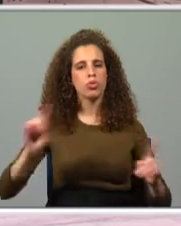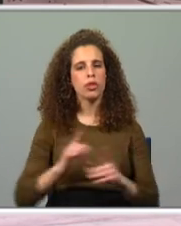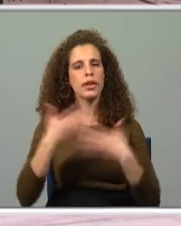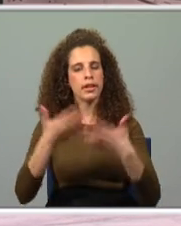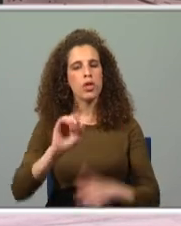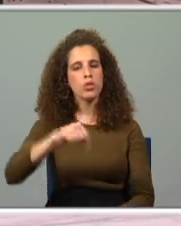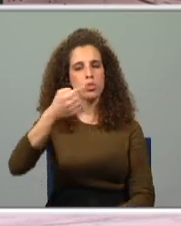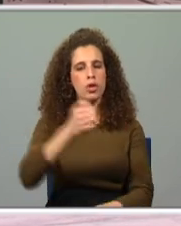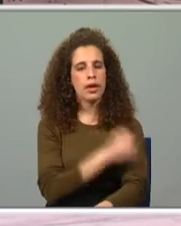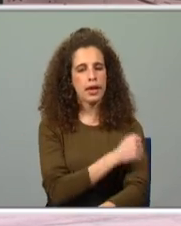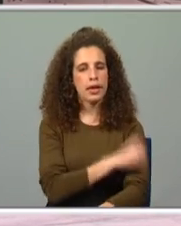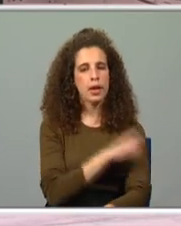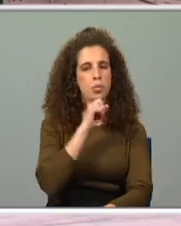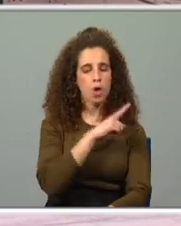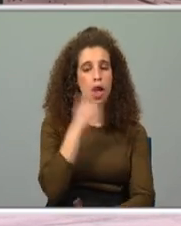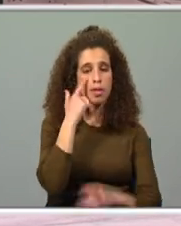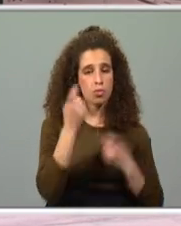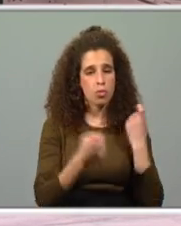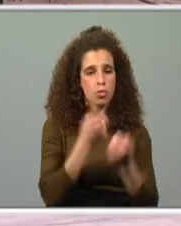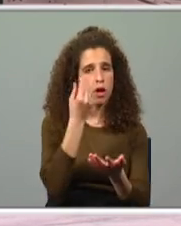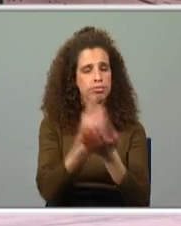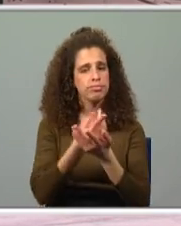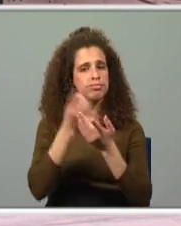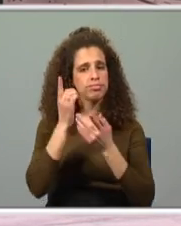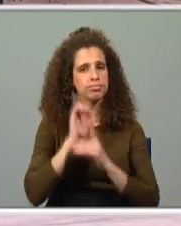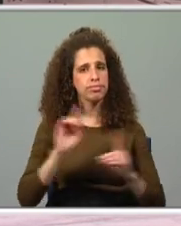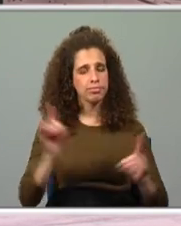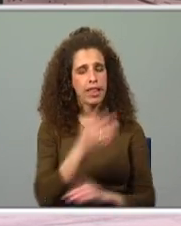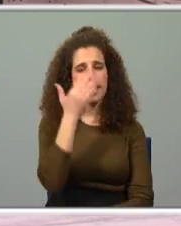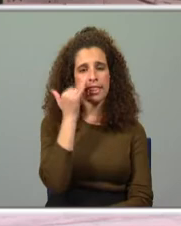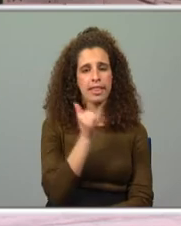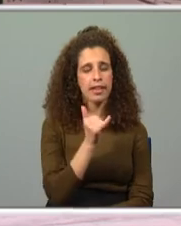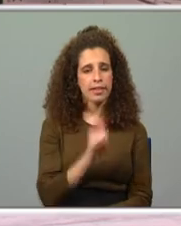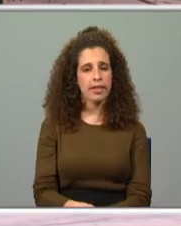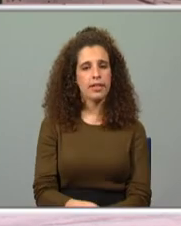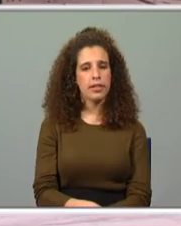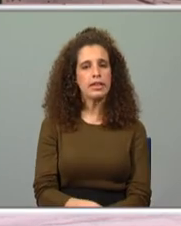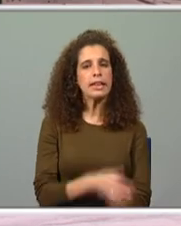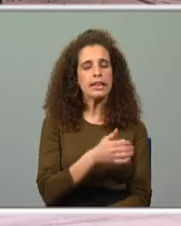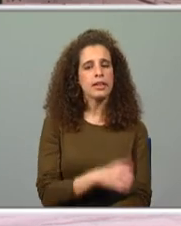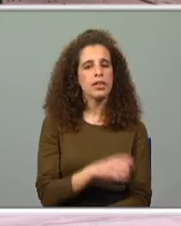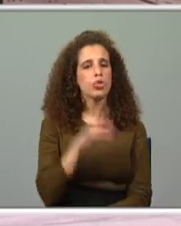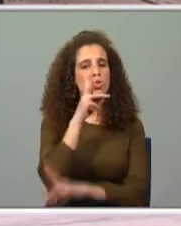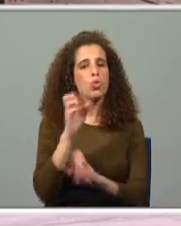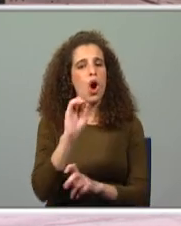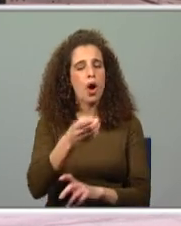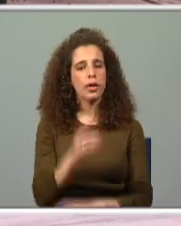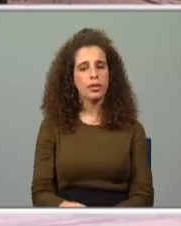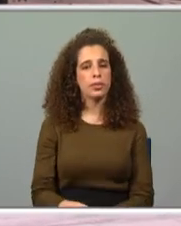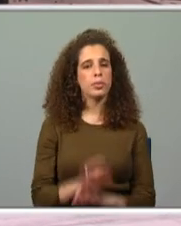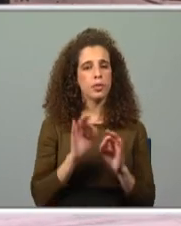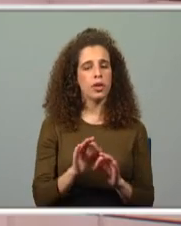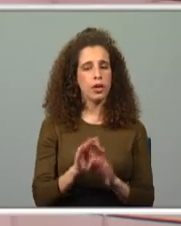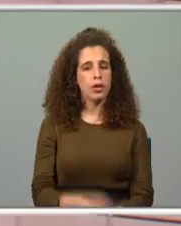então depois em casa podem ir procurar esses instrumentos e tentar pô-los e decifrar quais são, não é isso, Teresa? Sim, exatamente.